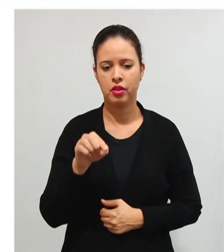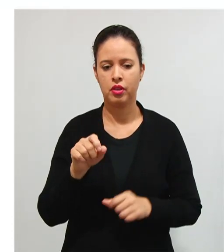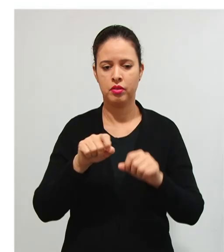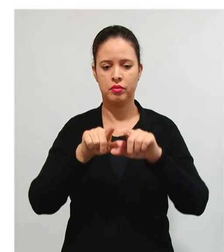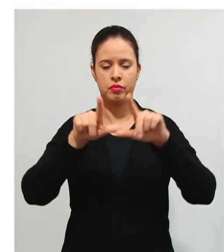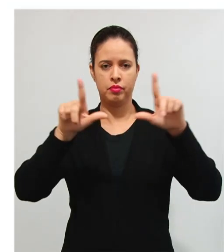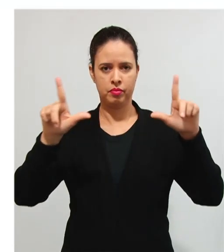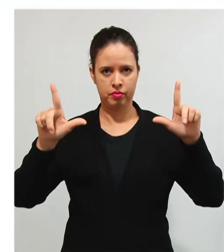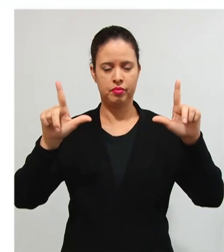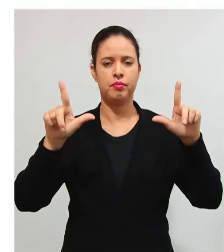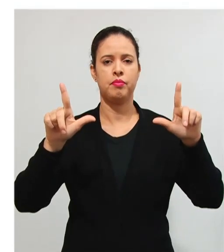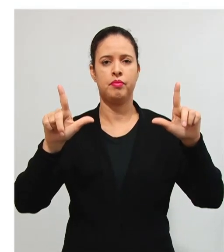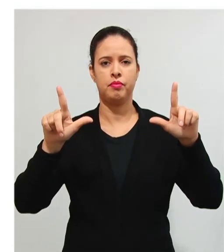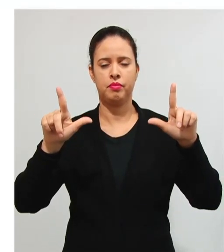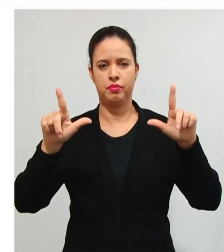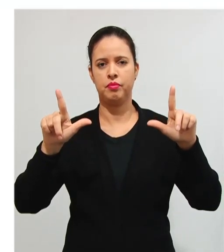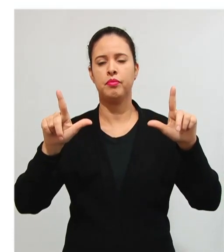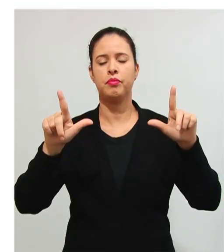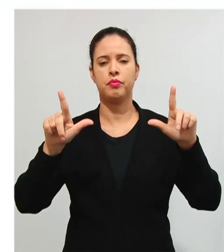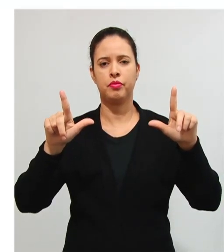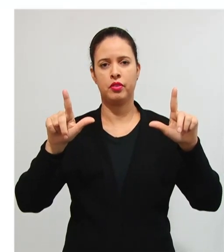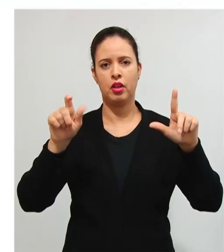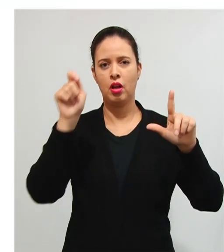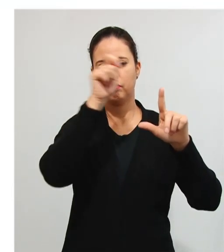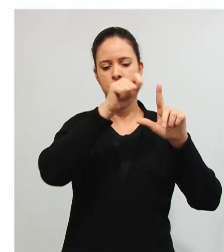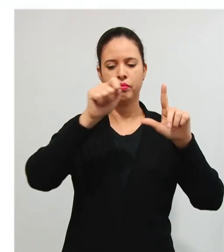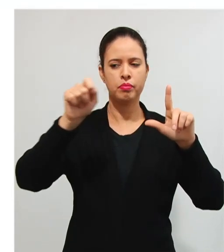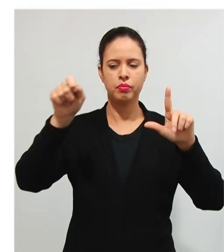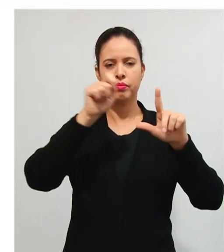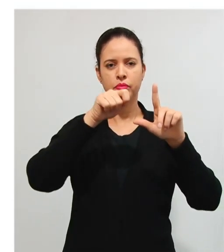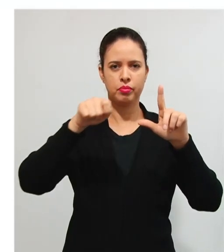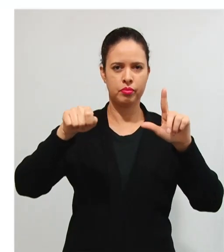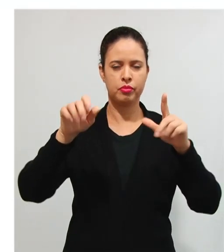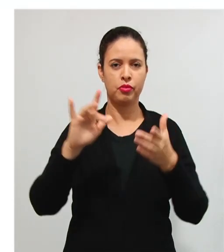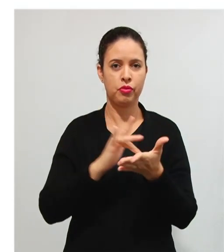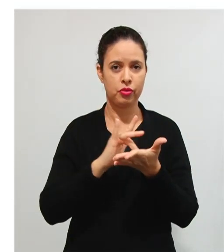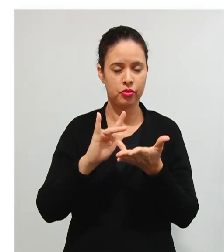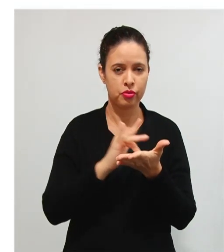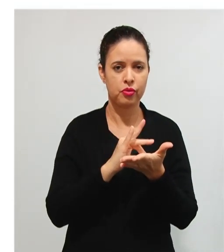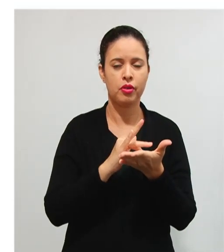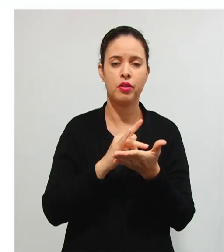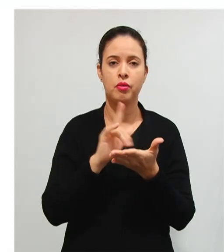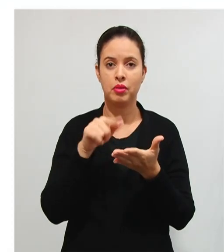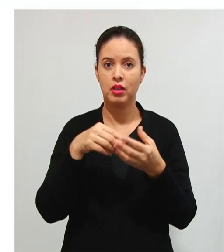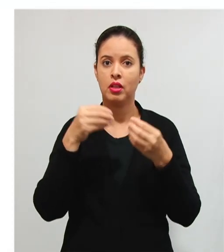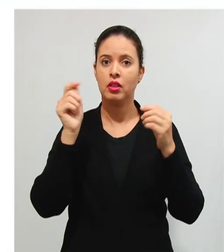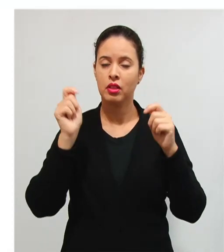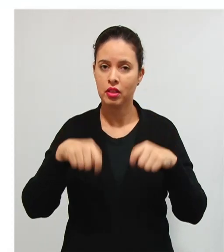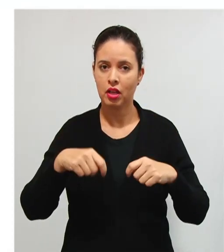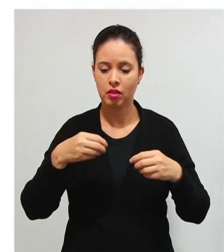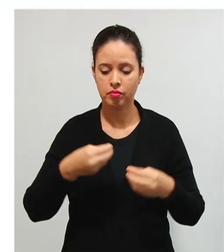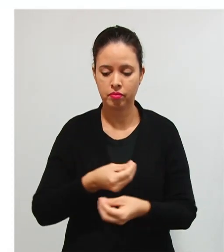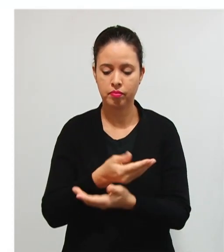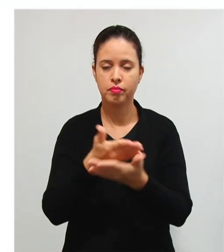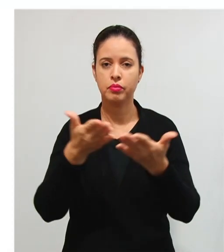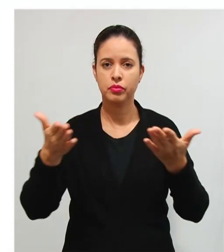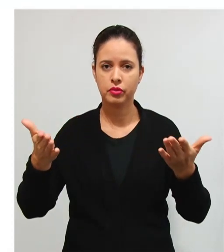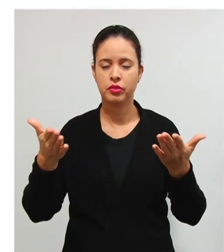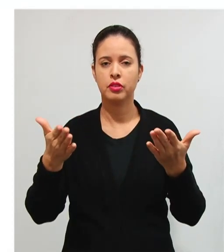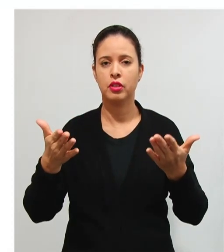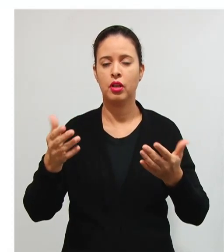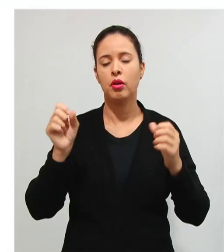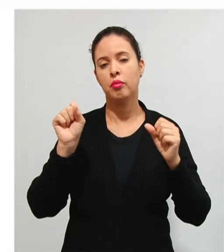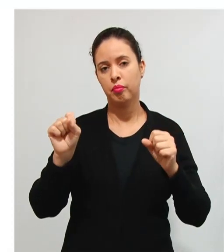virtual, quadro, a lousa virtual, mas ela tem uma função de ser compartilhada, colaborativa. Eu